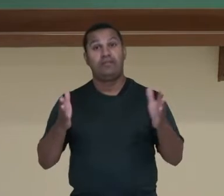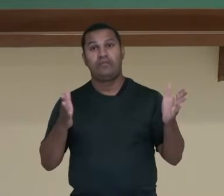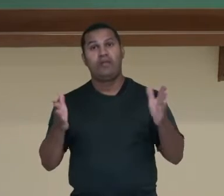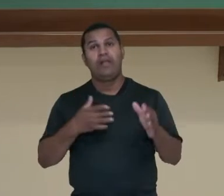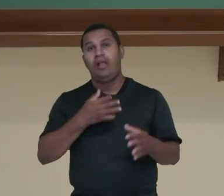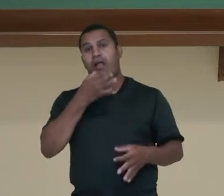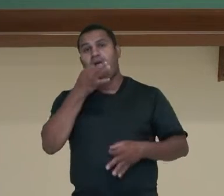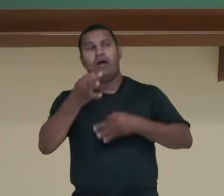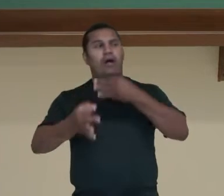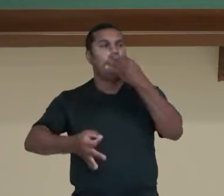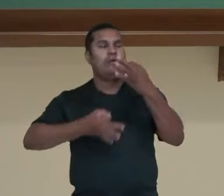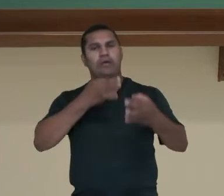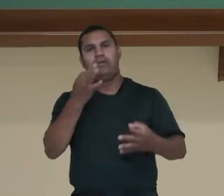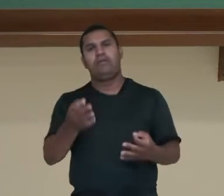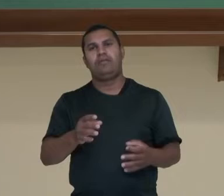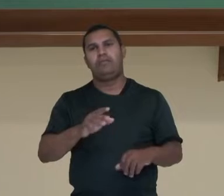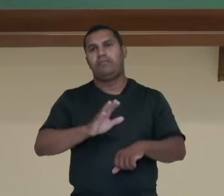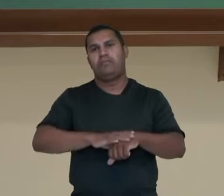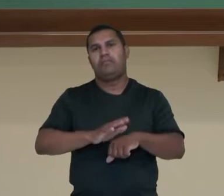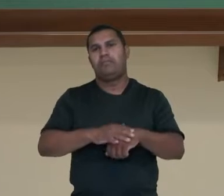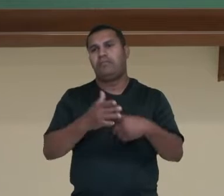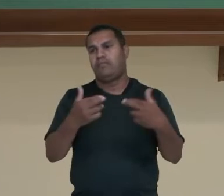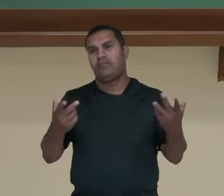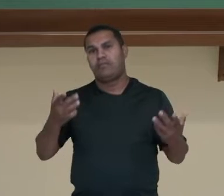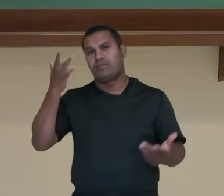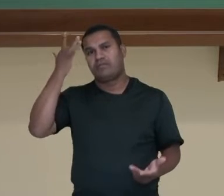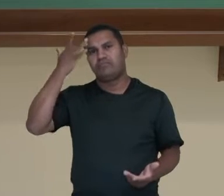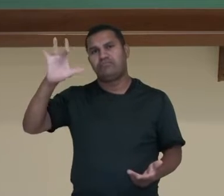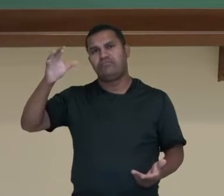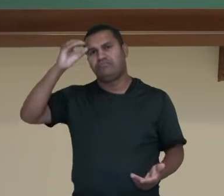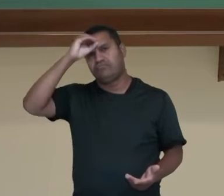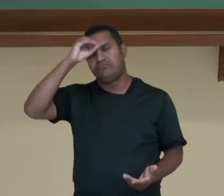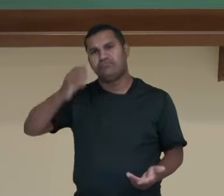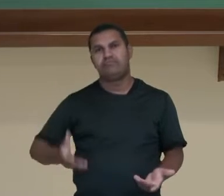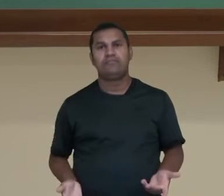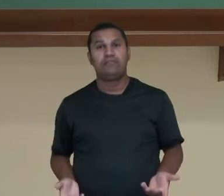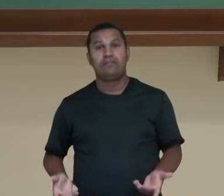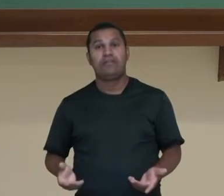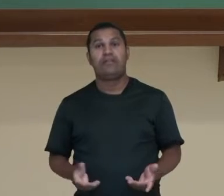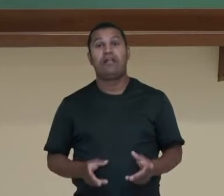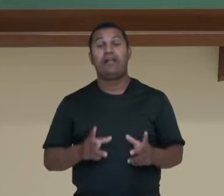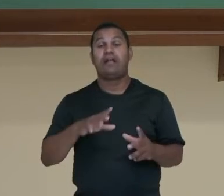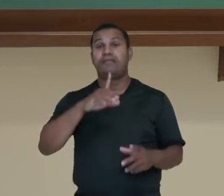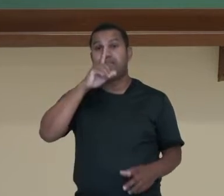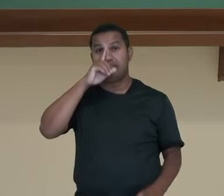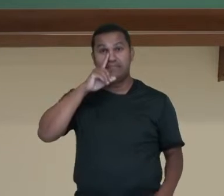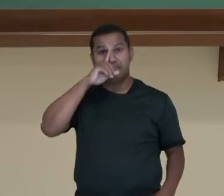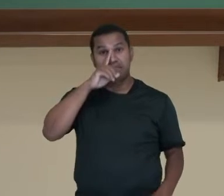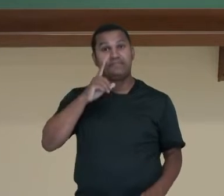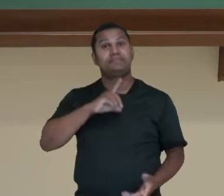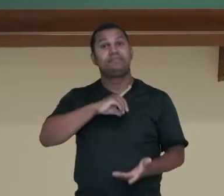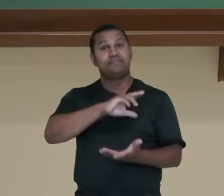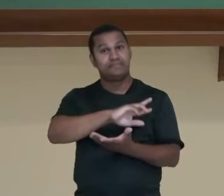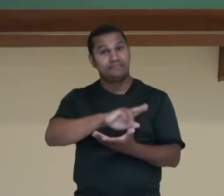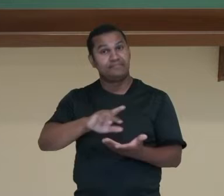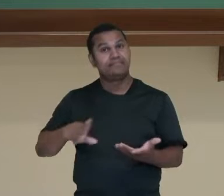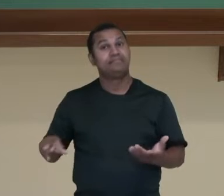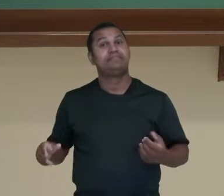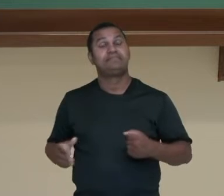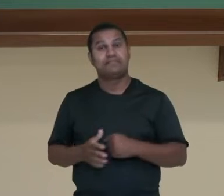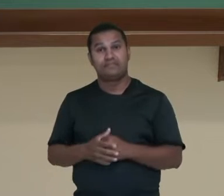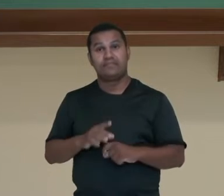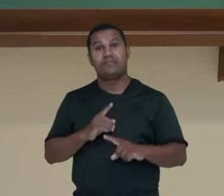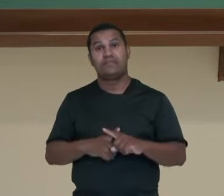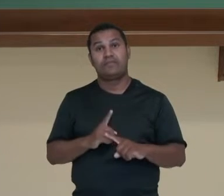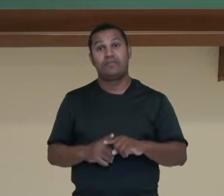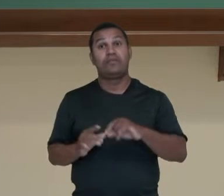dando opinião a respeito de uma coisa que você não sabe. Isso é uma coisa muito perigosa e que o nosso mundo está cheio. Porque as